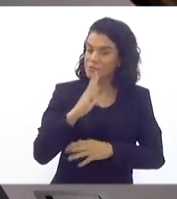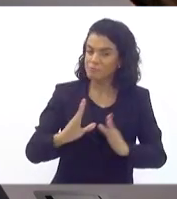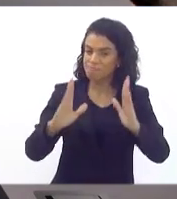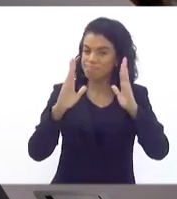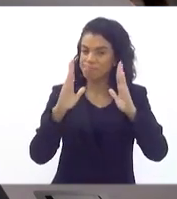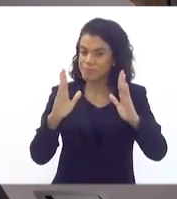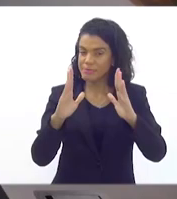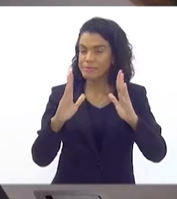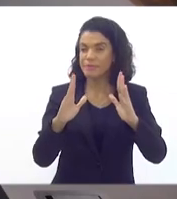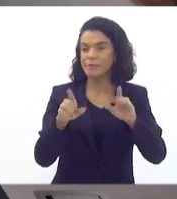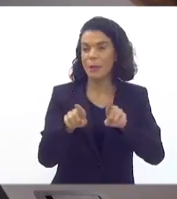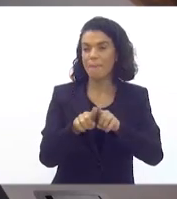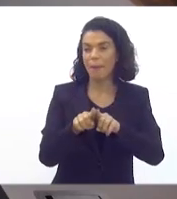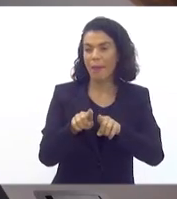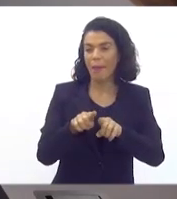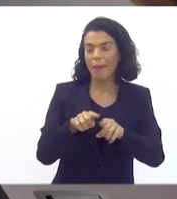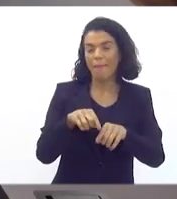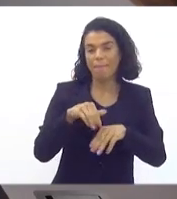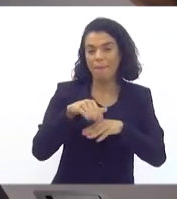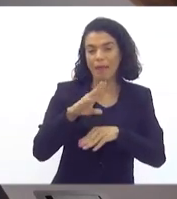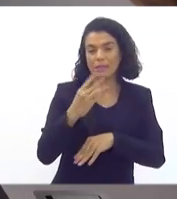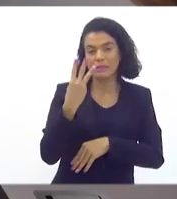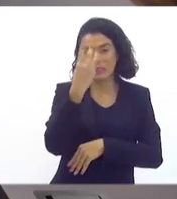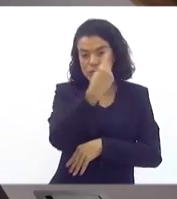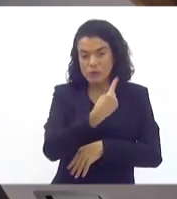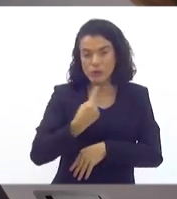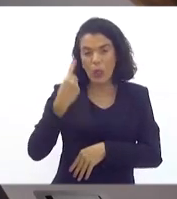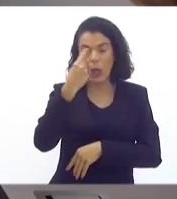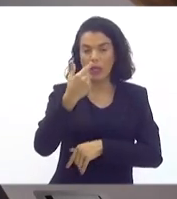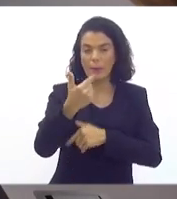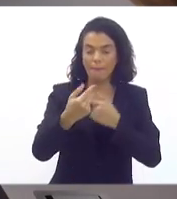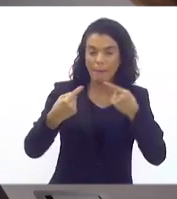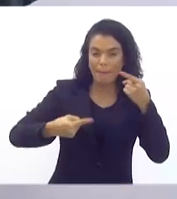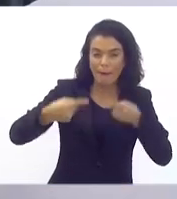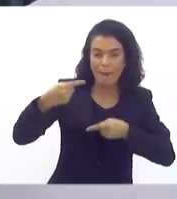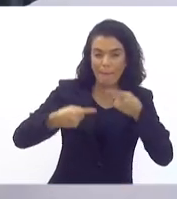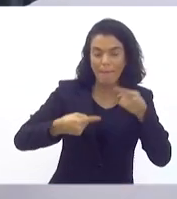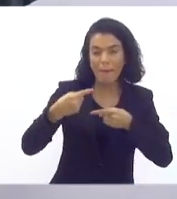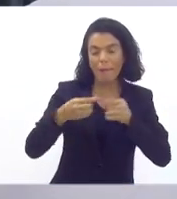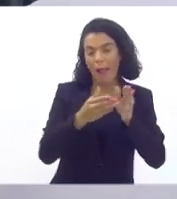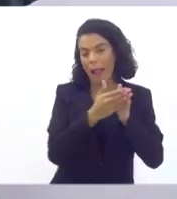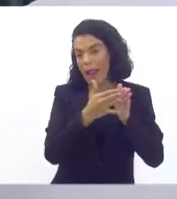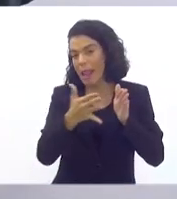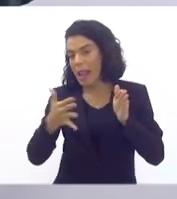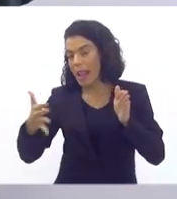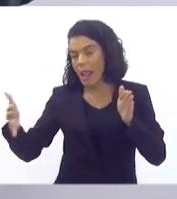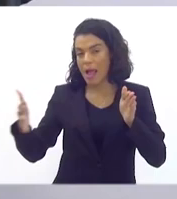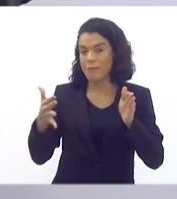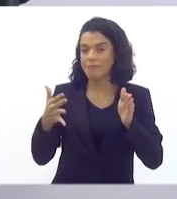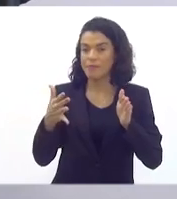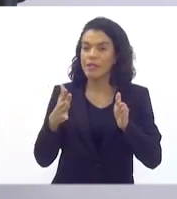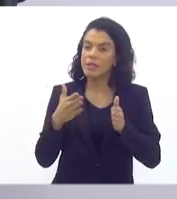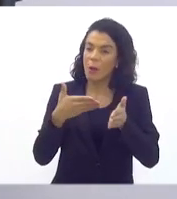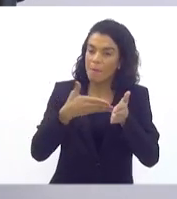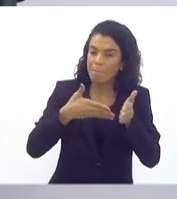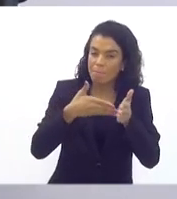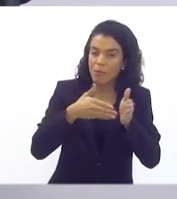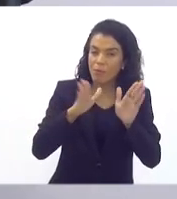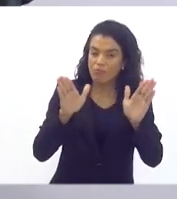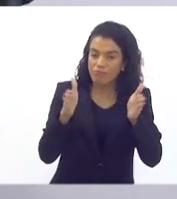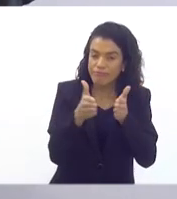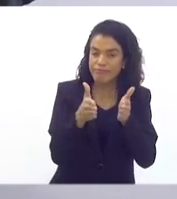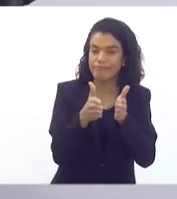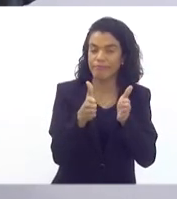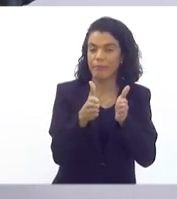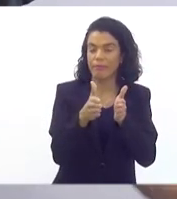regimental passamos das três horas nos alongamos muito então acredito que delimitando mais o objeto